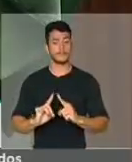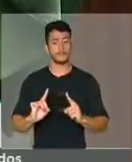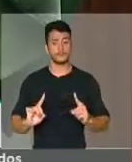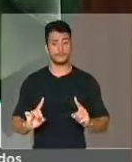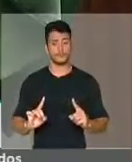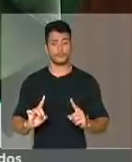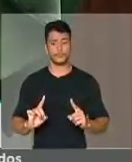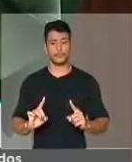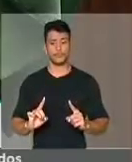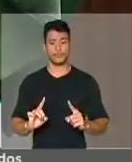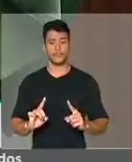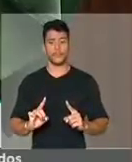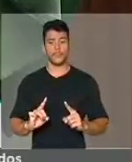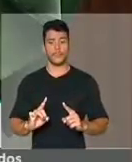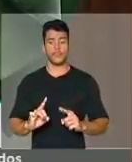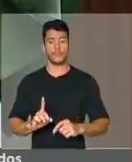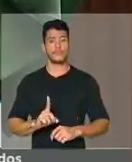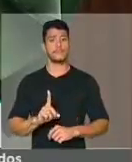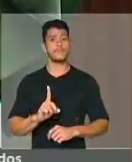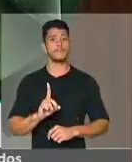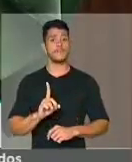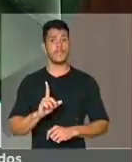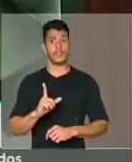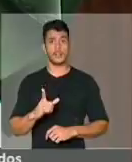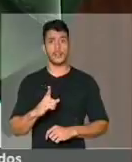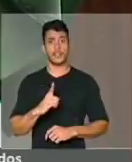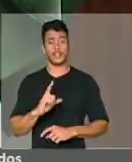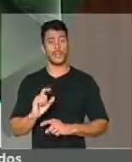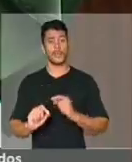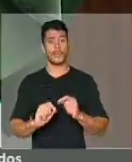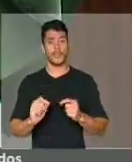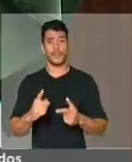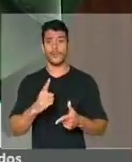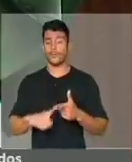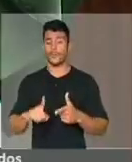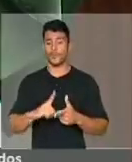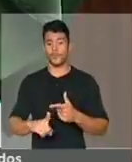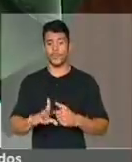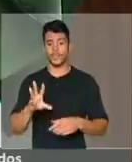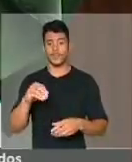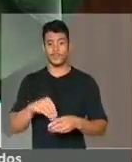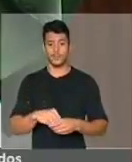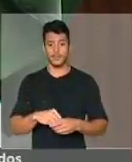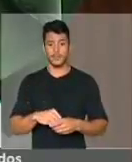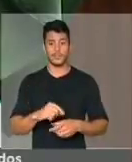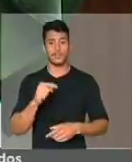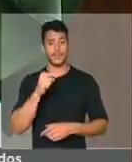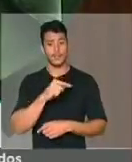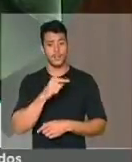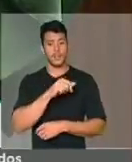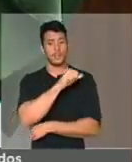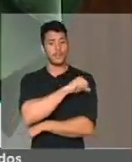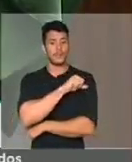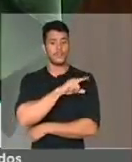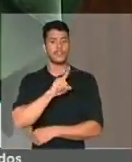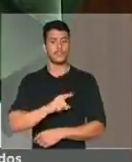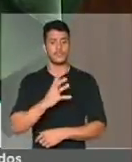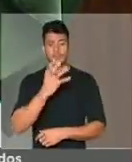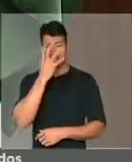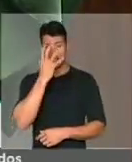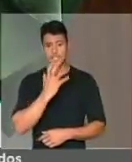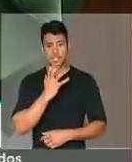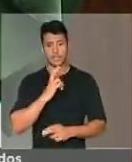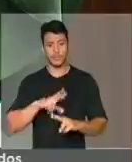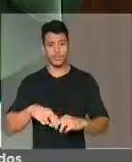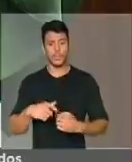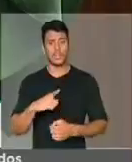Todavia, extrema é a condição a que foi levada a população do Rio de Janeiro, refém